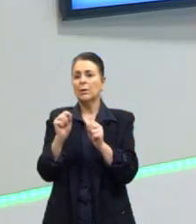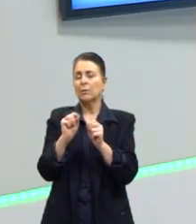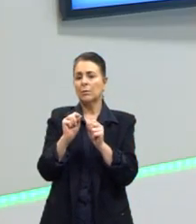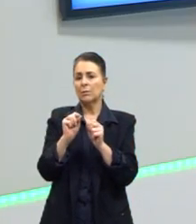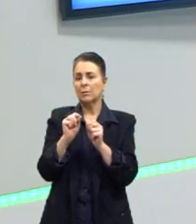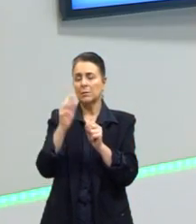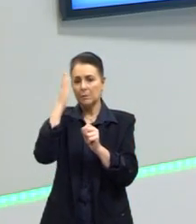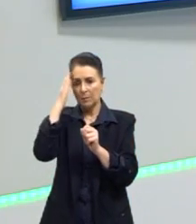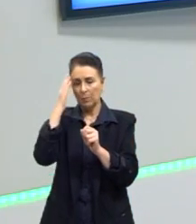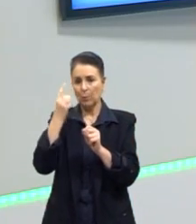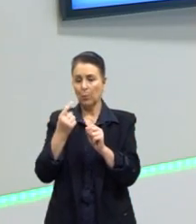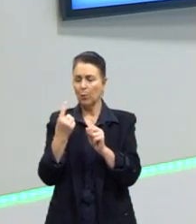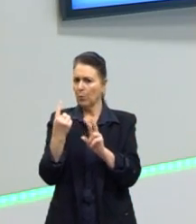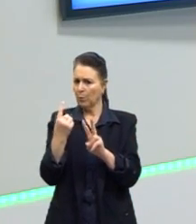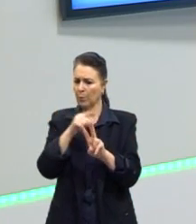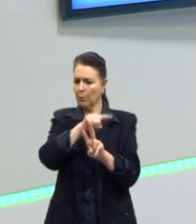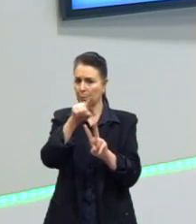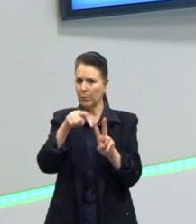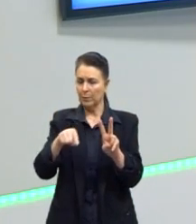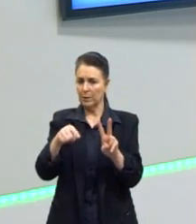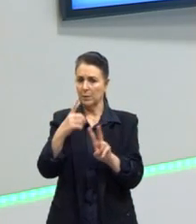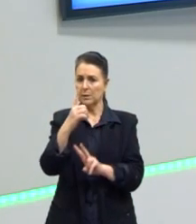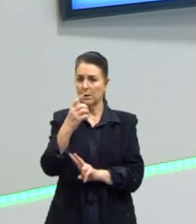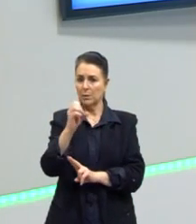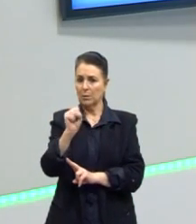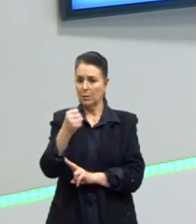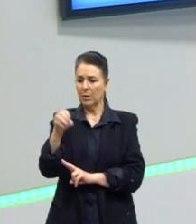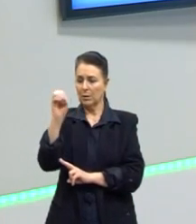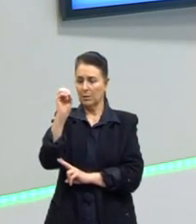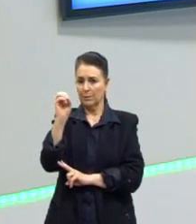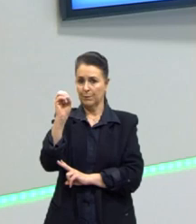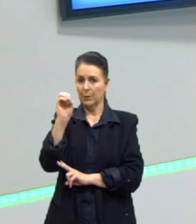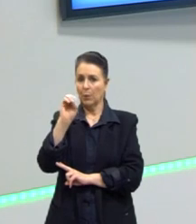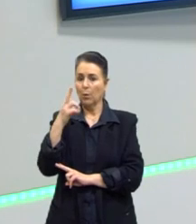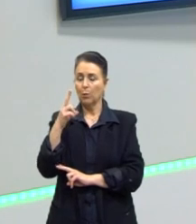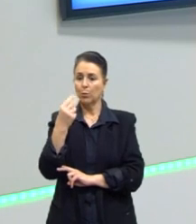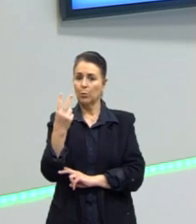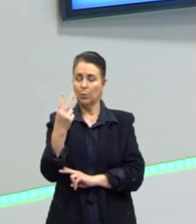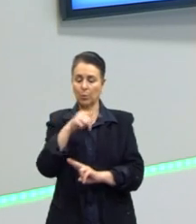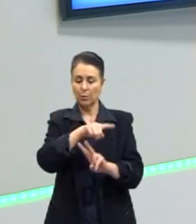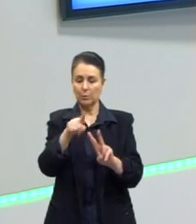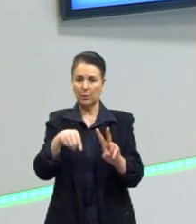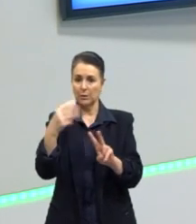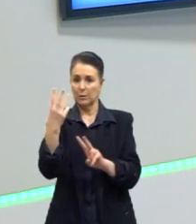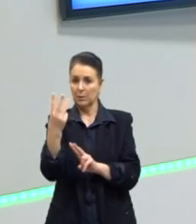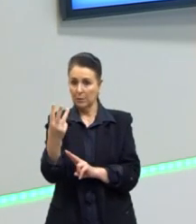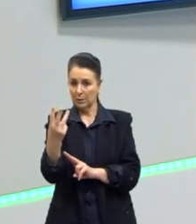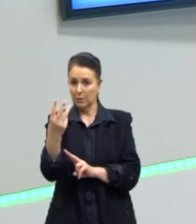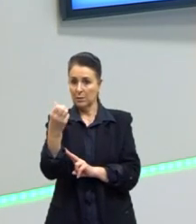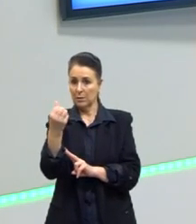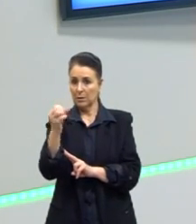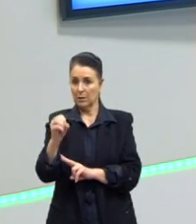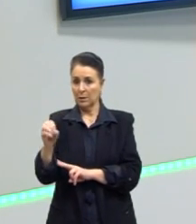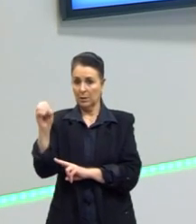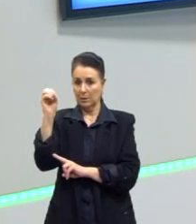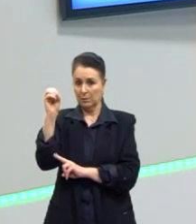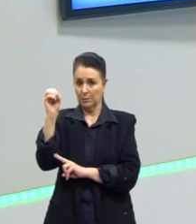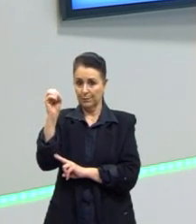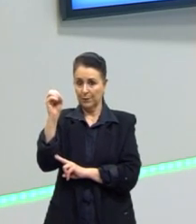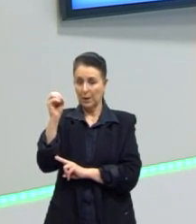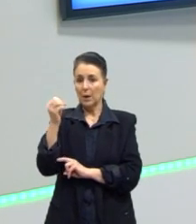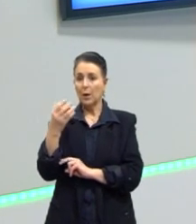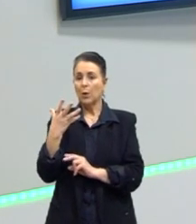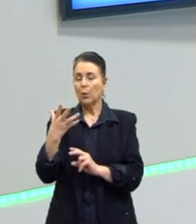que um pi seria 180 graus ou ainda dois Pires seria 360 graus como